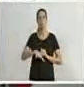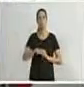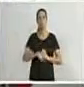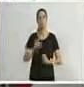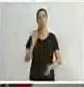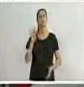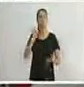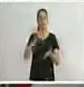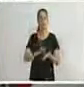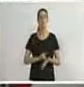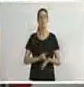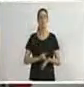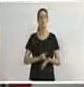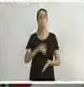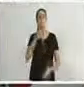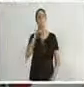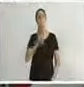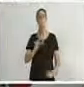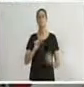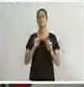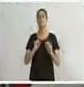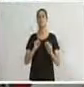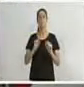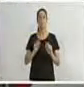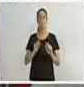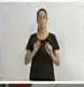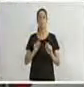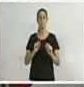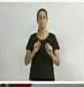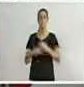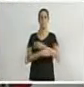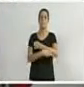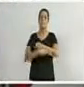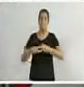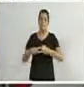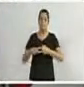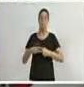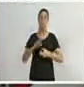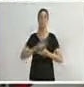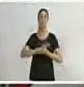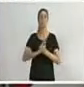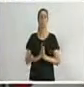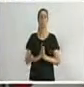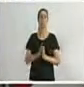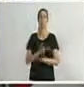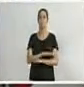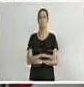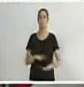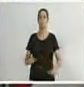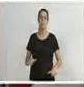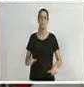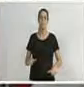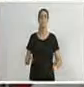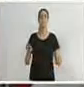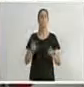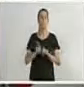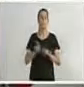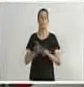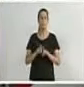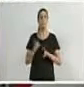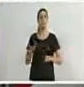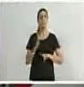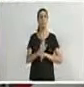condições para que a criminalidade possa ser combatida e assim colaborar